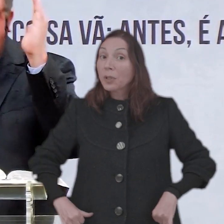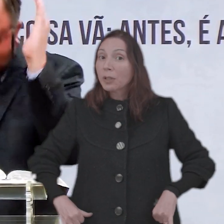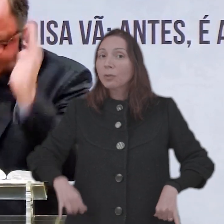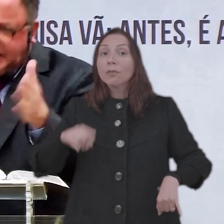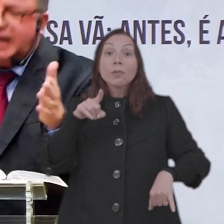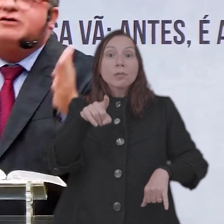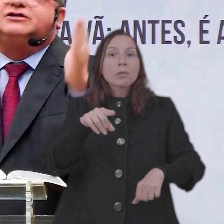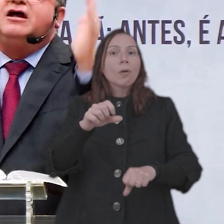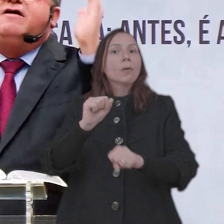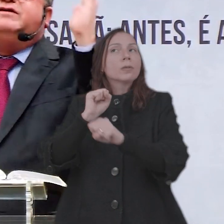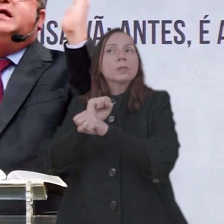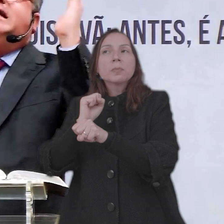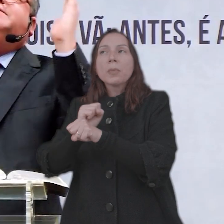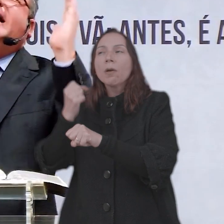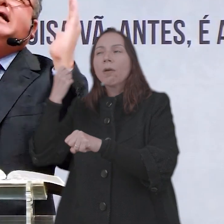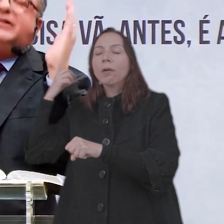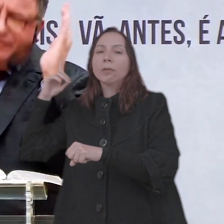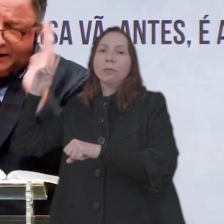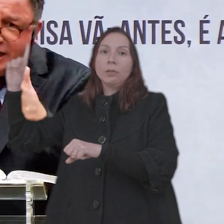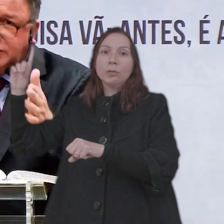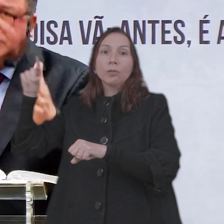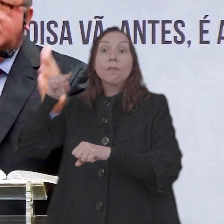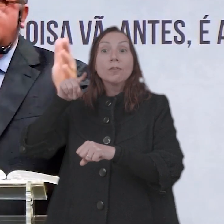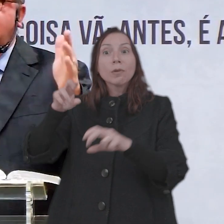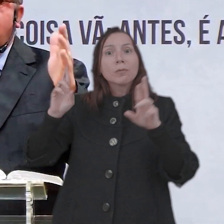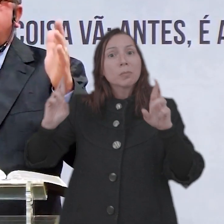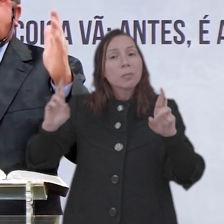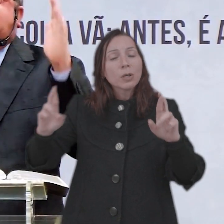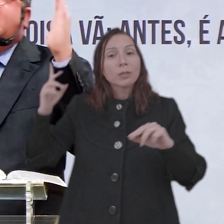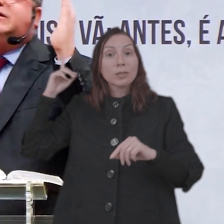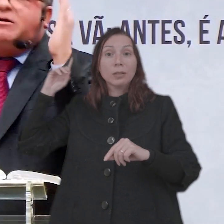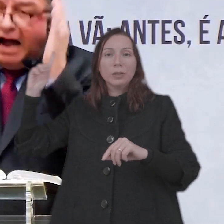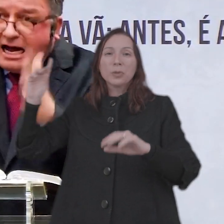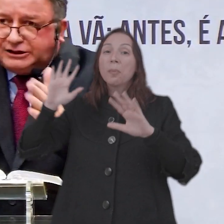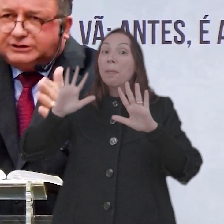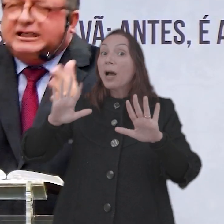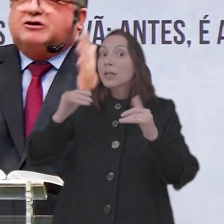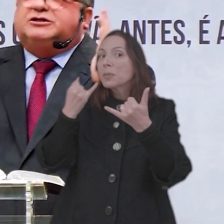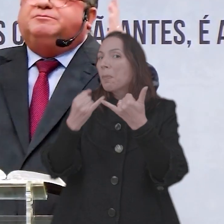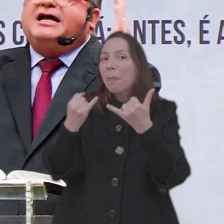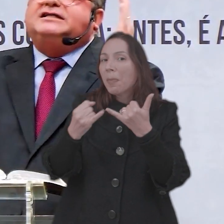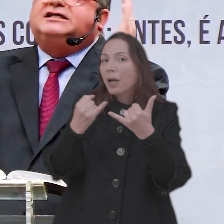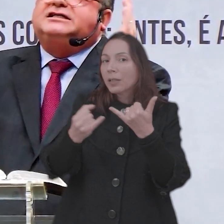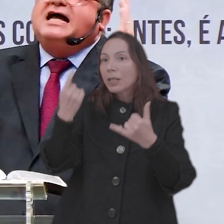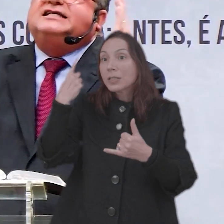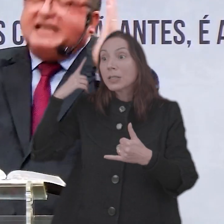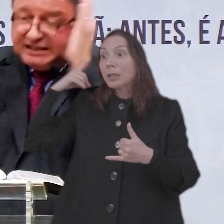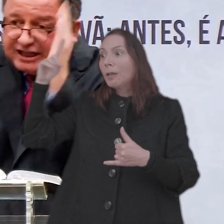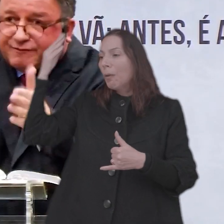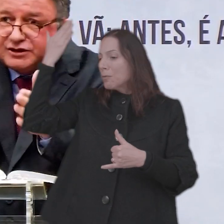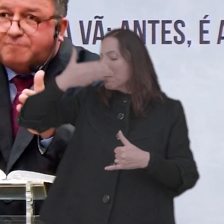você tem esperança em Deus, você tem expectativa em Deus, mas Deus não age, Deus